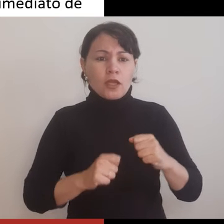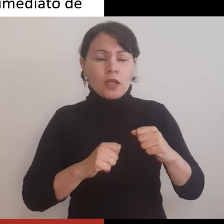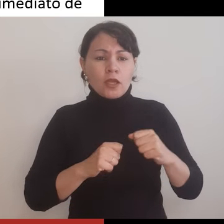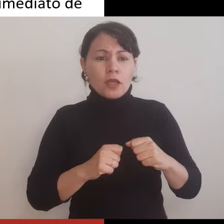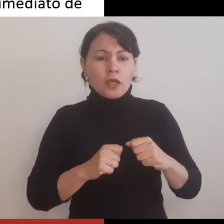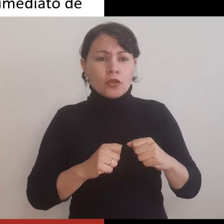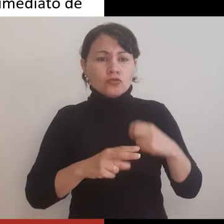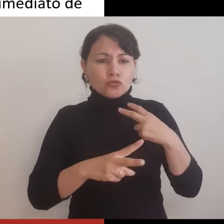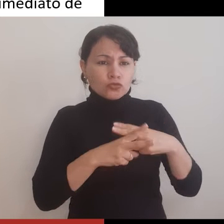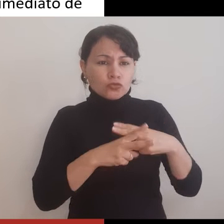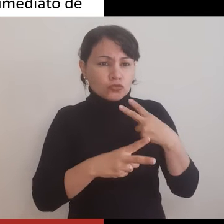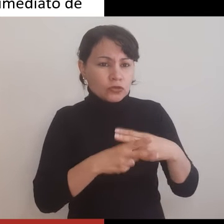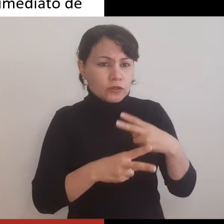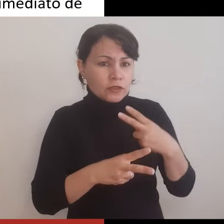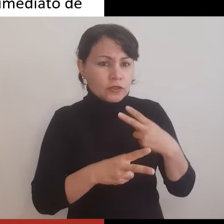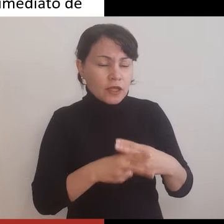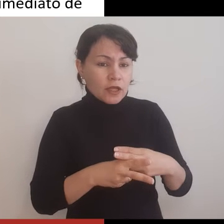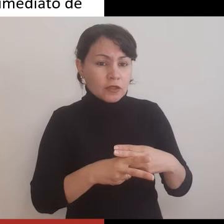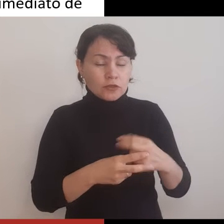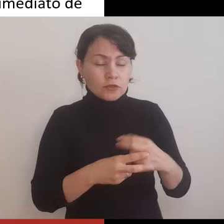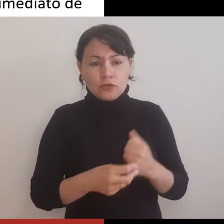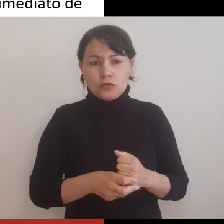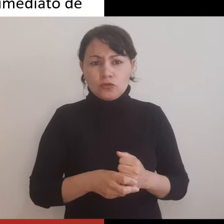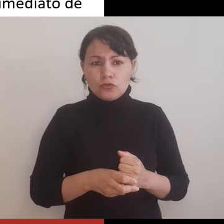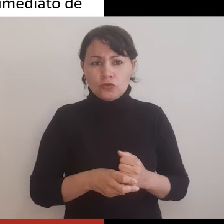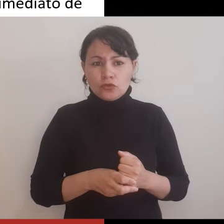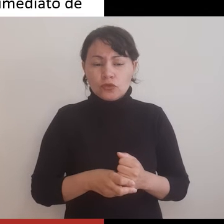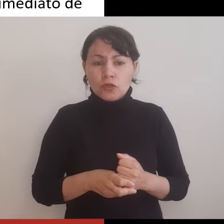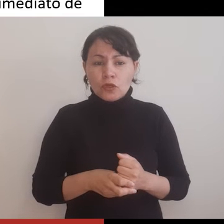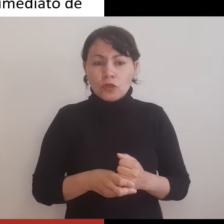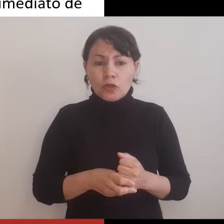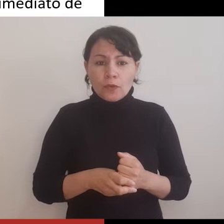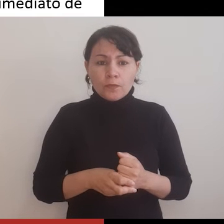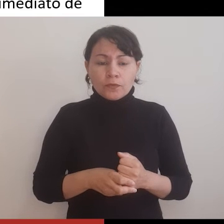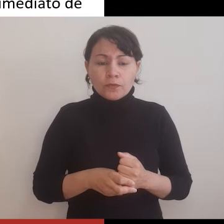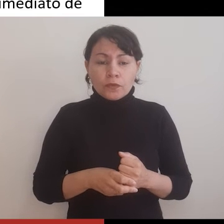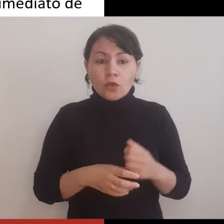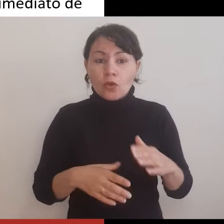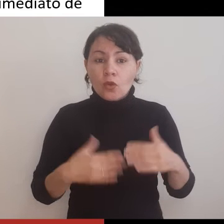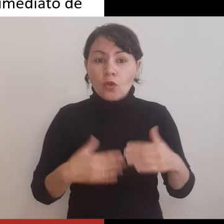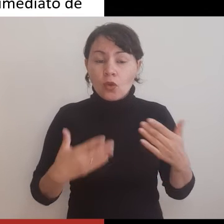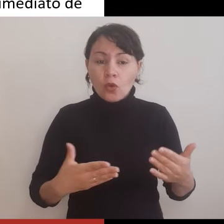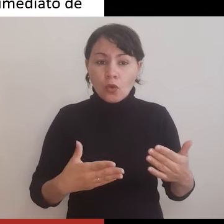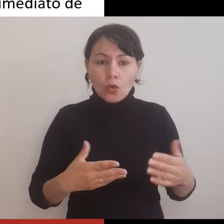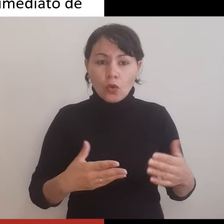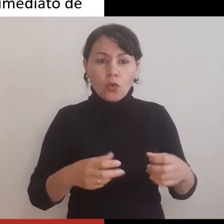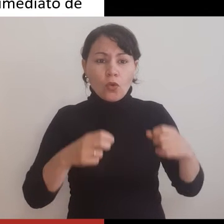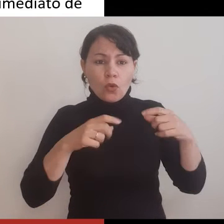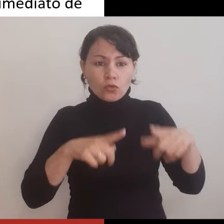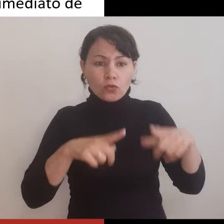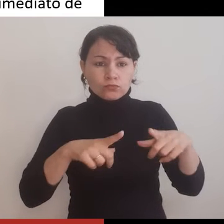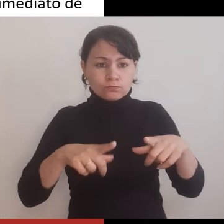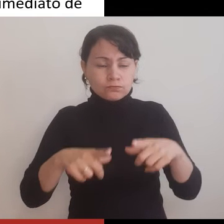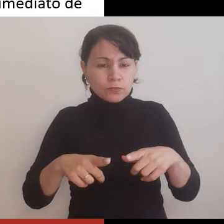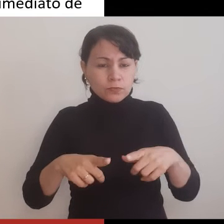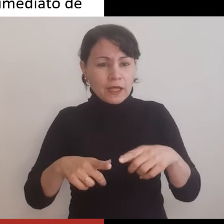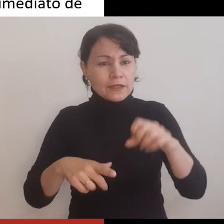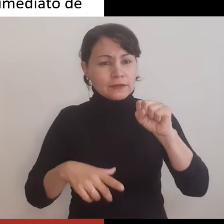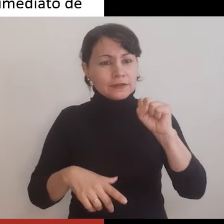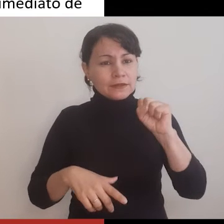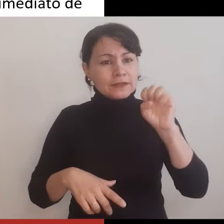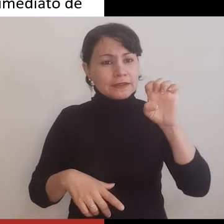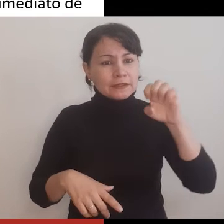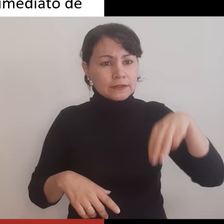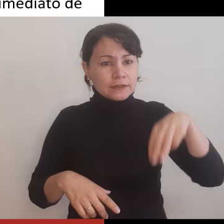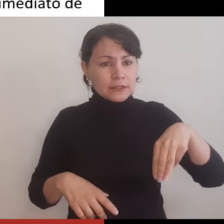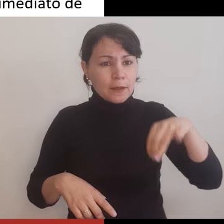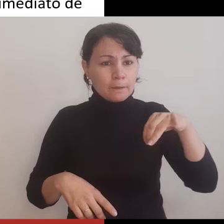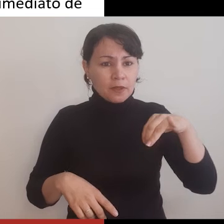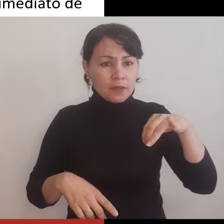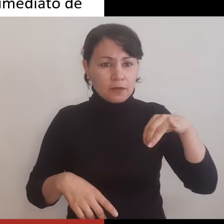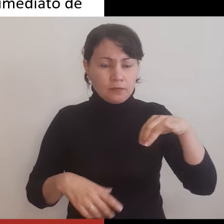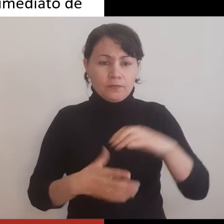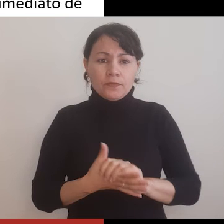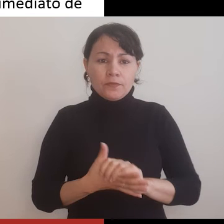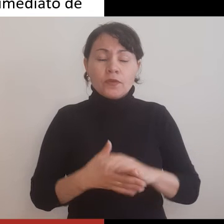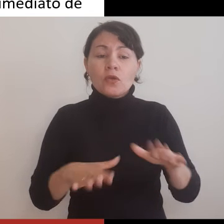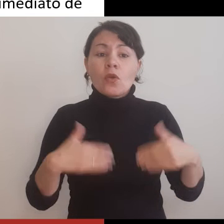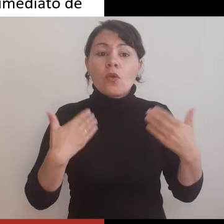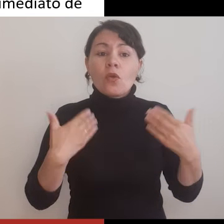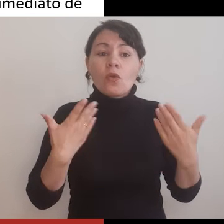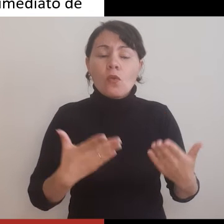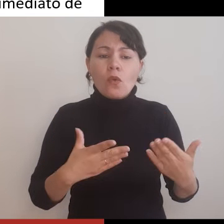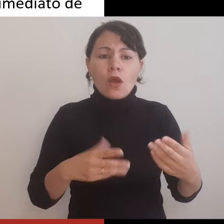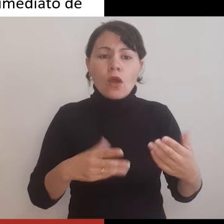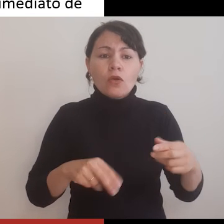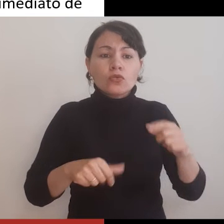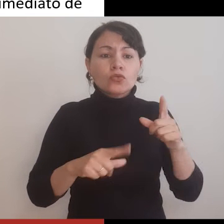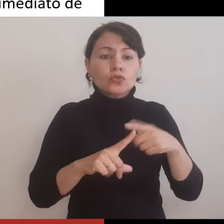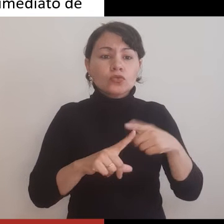cuidados intermediários, ou seja, as UCIs, ou as unidades semi-intensivas. né? Qual é o tipo de paciente que